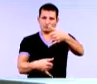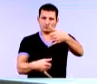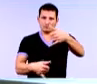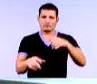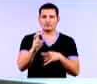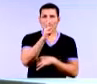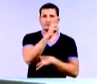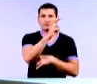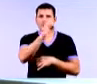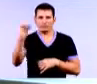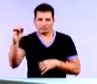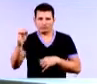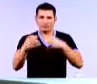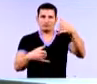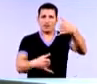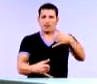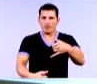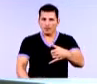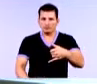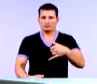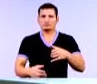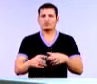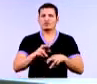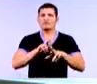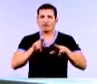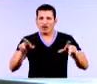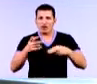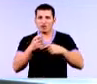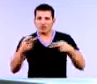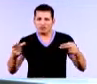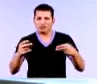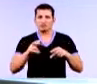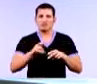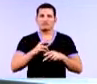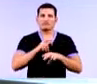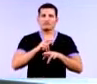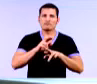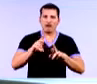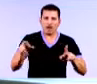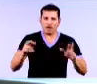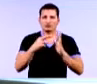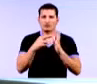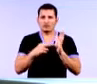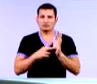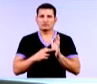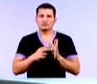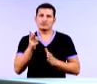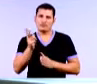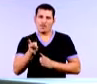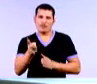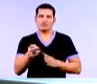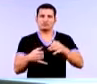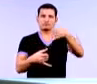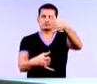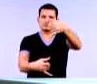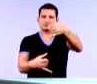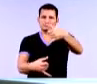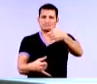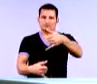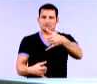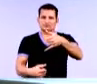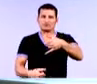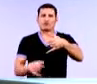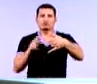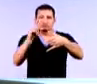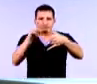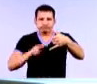500 linhas, com várias condições, com várias verificações, tudo escrito na mesma linha, uma embaixo da outra, sem você saber onde